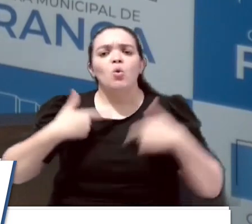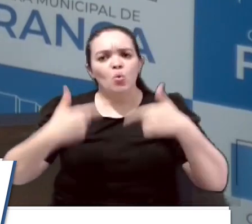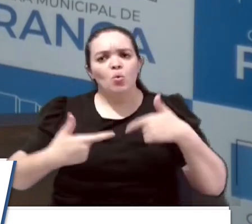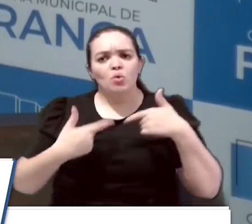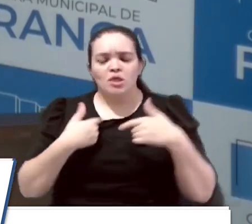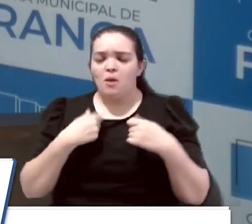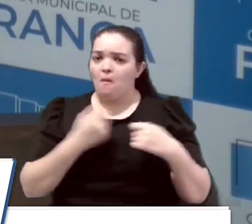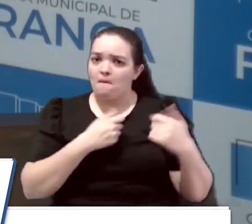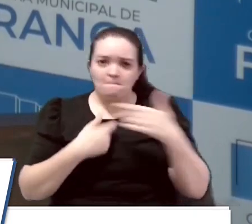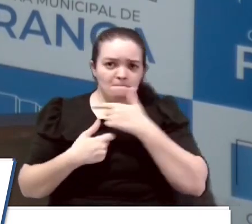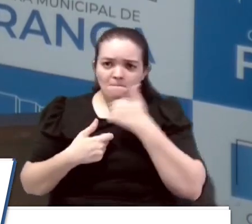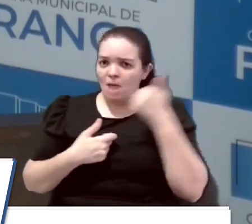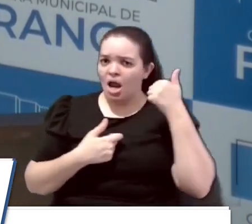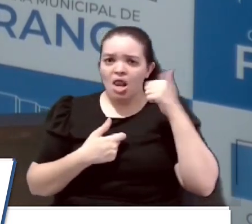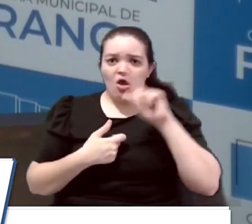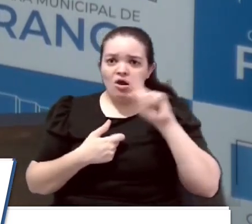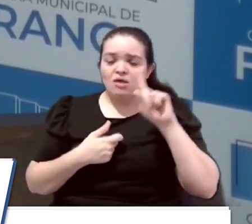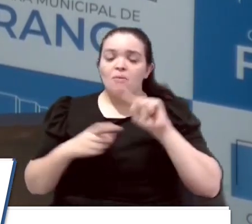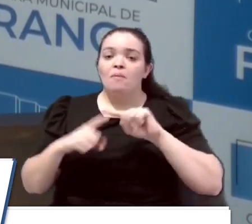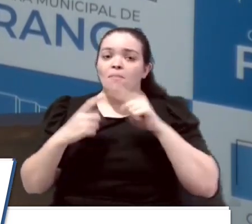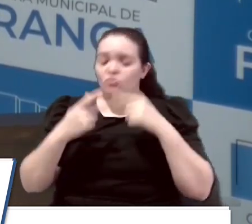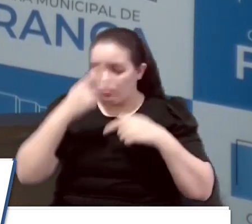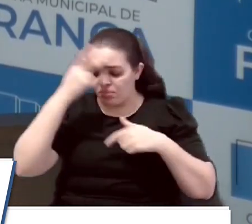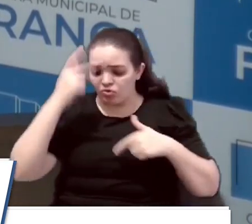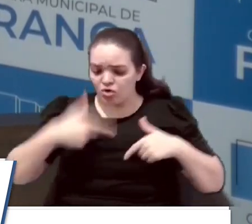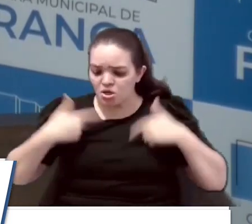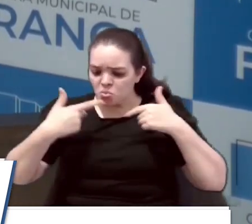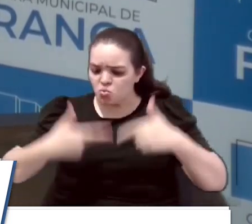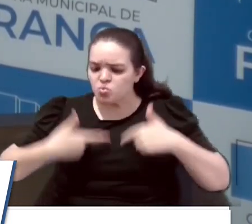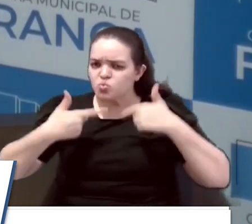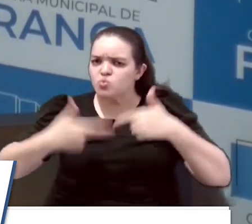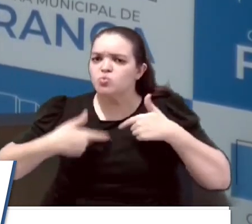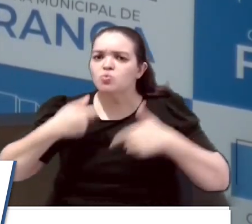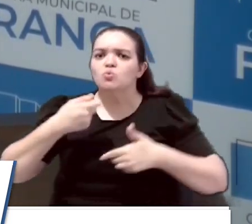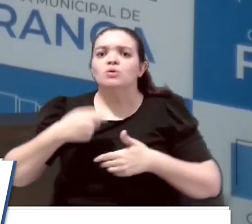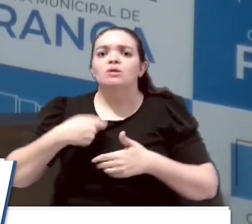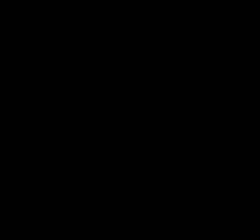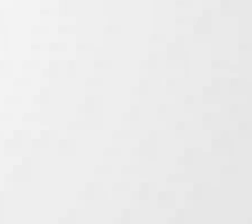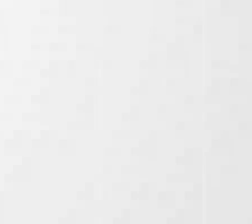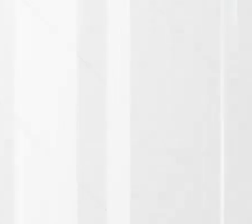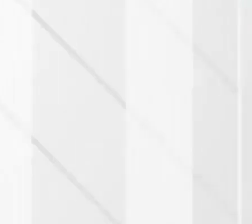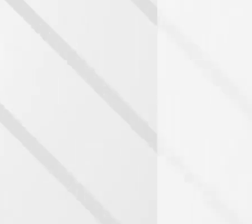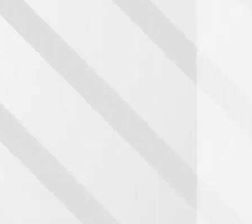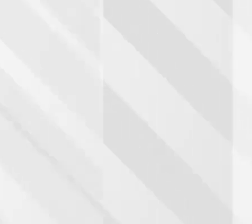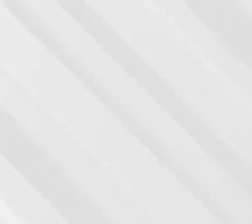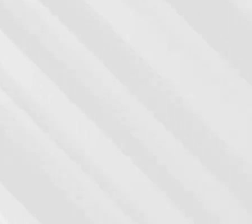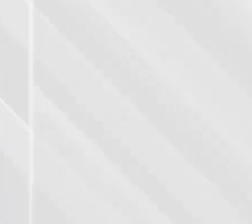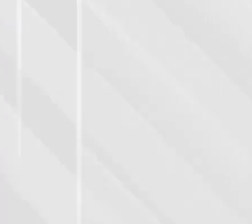Mas se tem uma pessoa que é dedicado e trabalhador, chama-se Marcelo Tid. Obrigado.